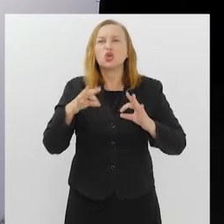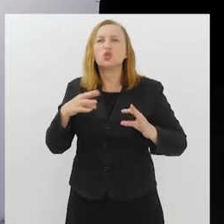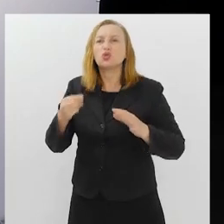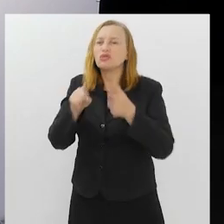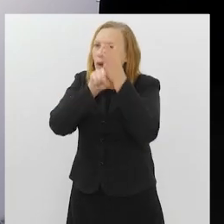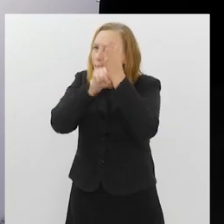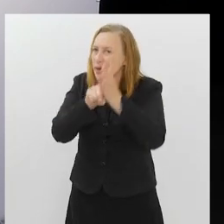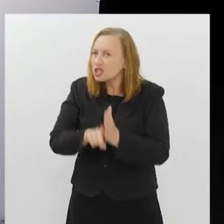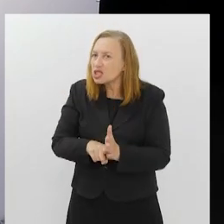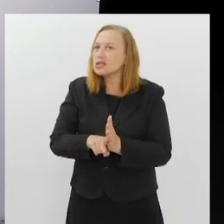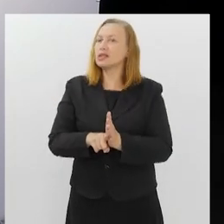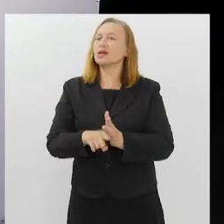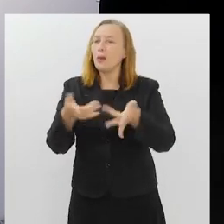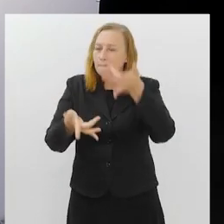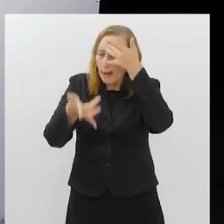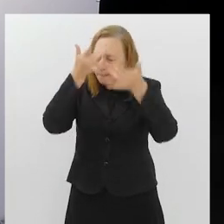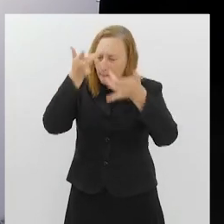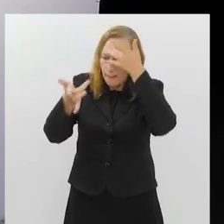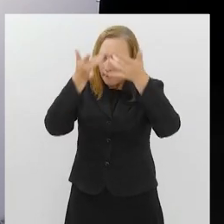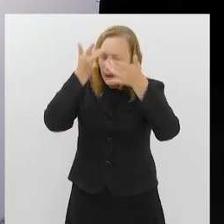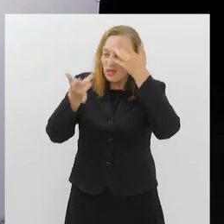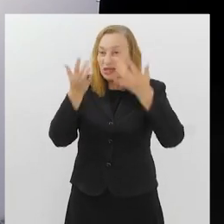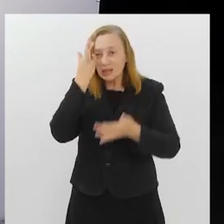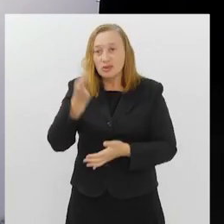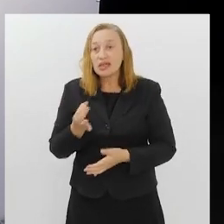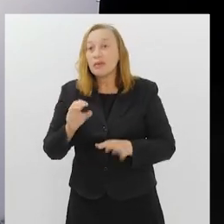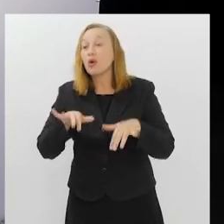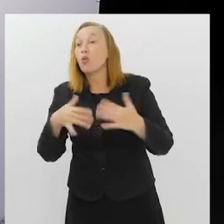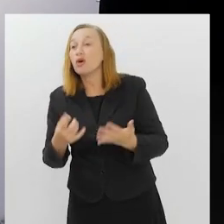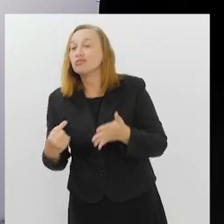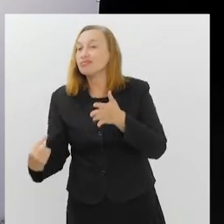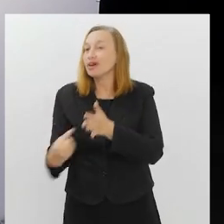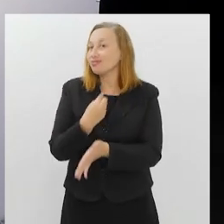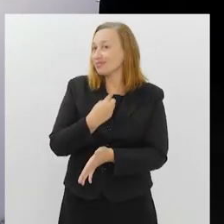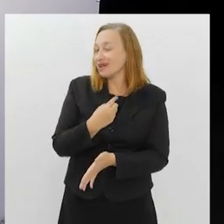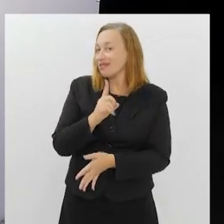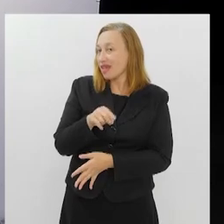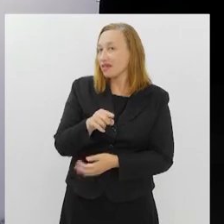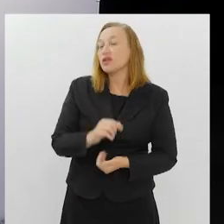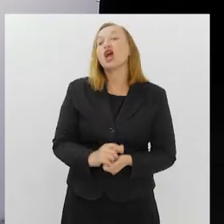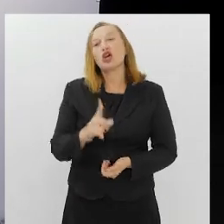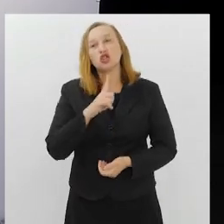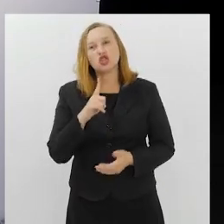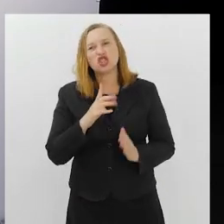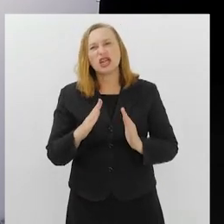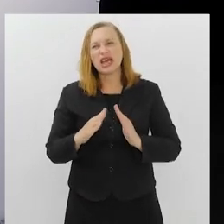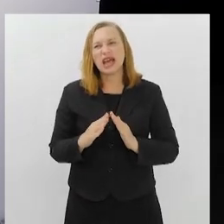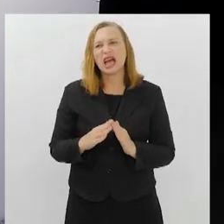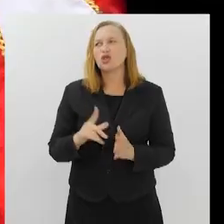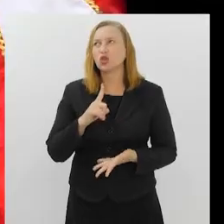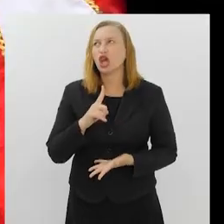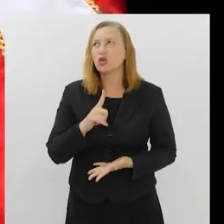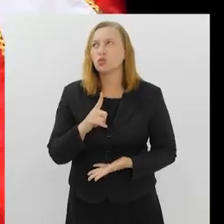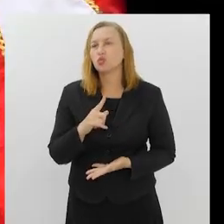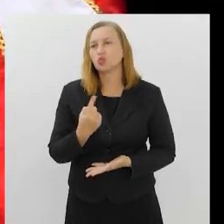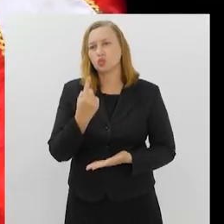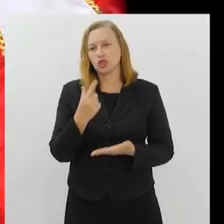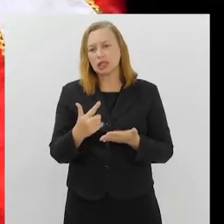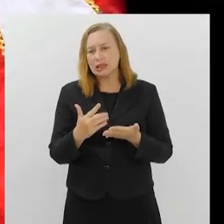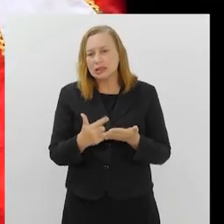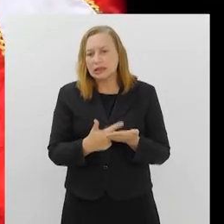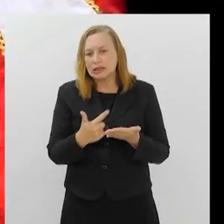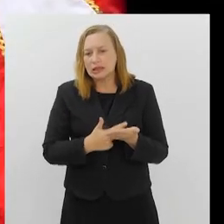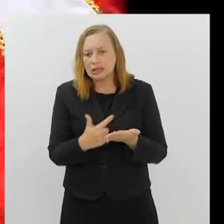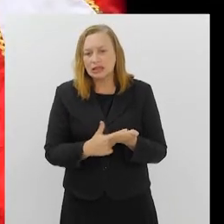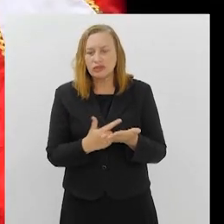também pesquisando e vai guardando para você, porque você nunca sabe quando a pergunta vem, né? Eu tinha lá em casa tem lá em casa